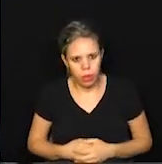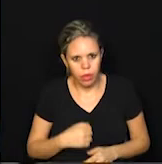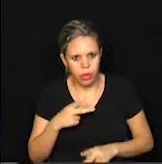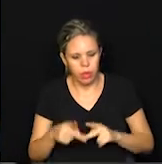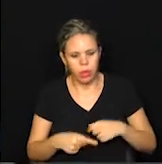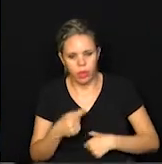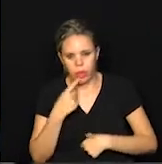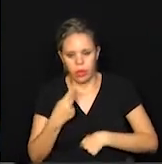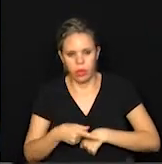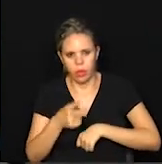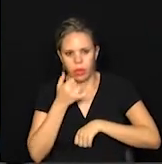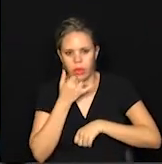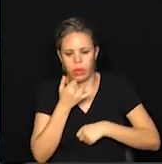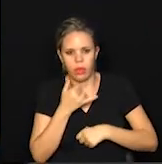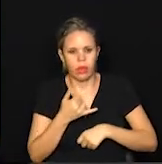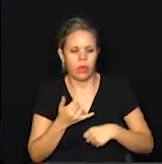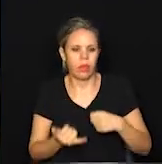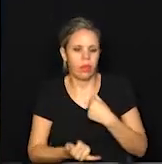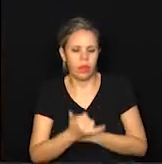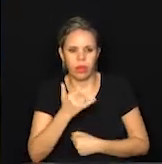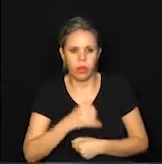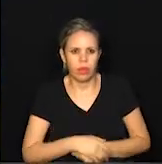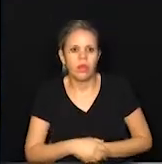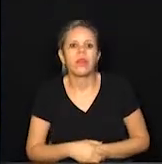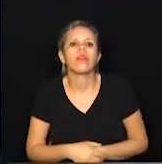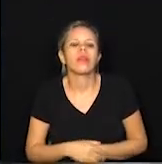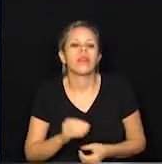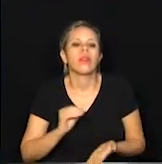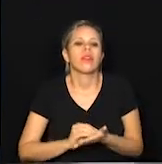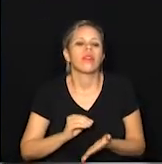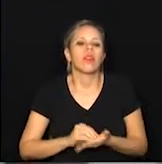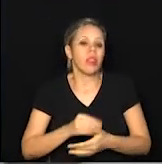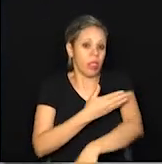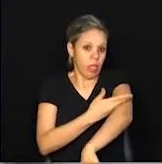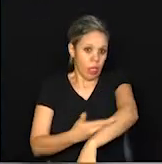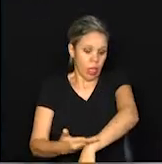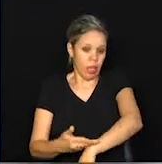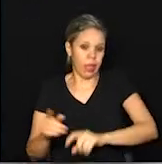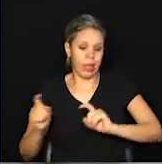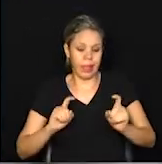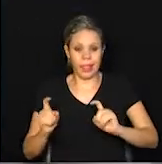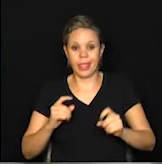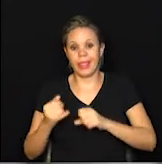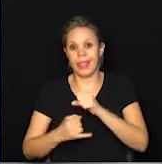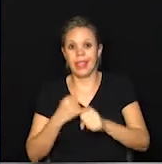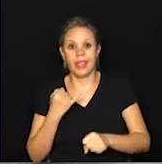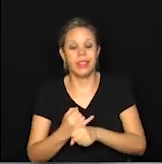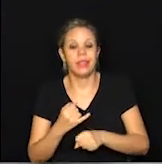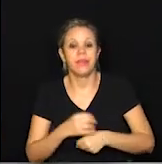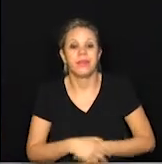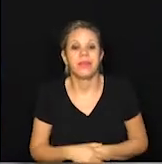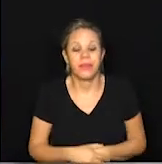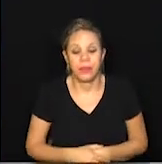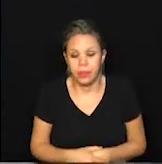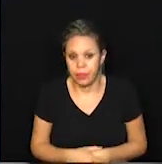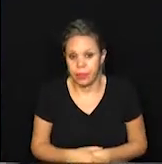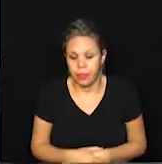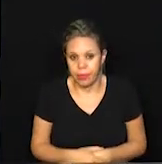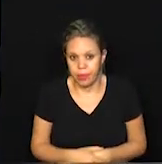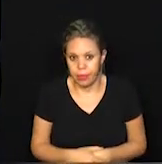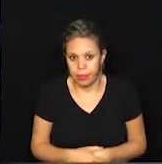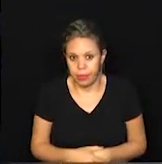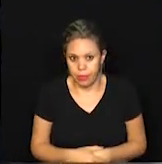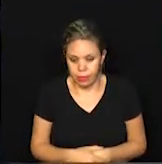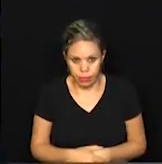de Campinas, desculpa por essa falha, é a falta de hábito da reunião virtual. É que